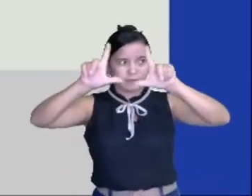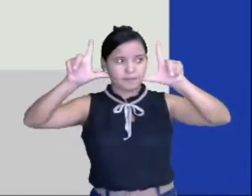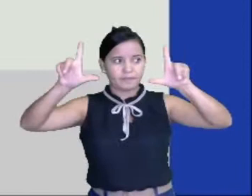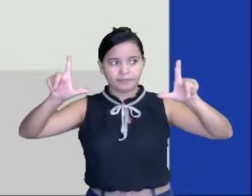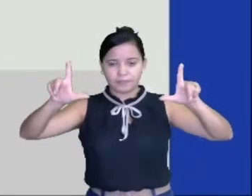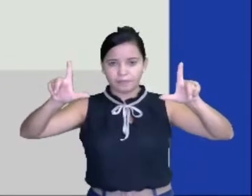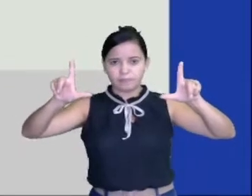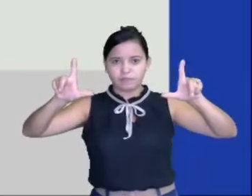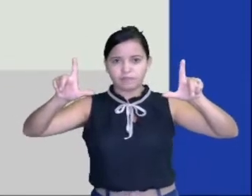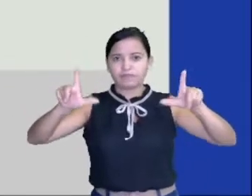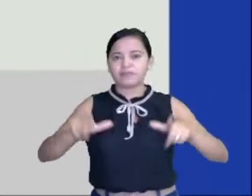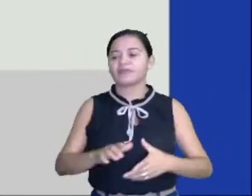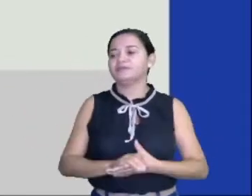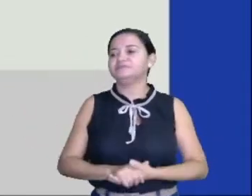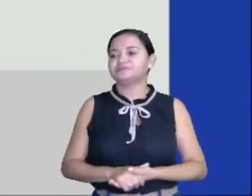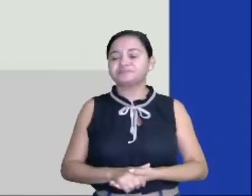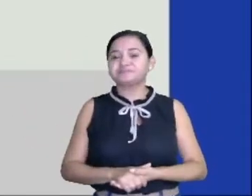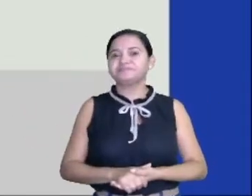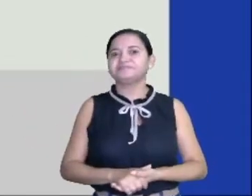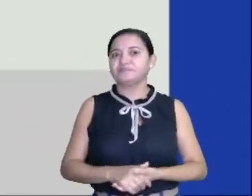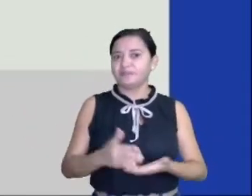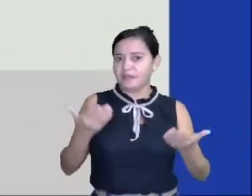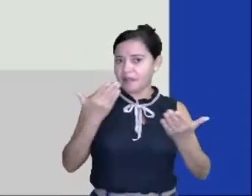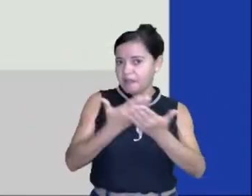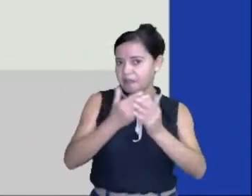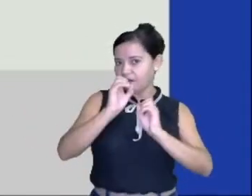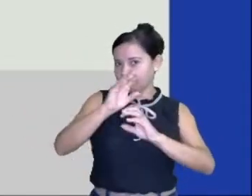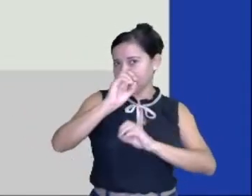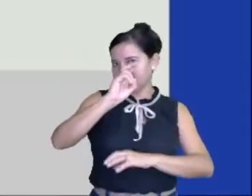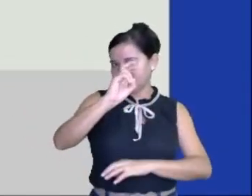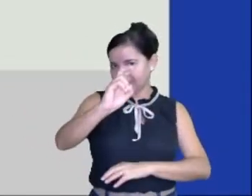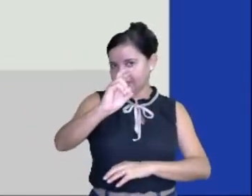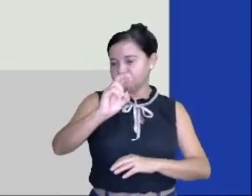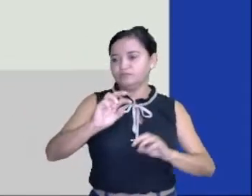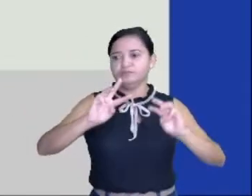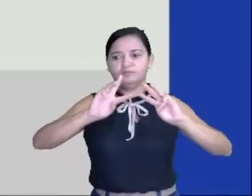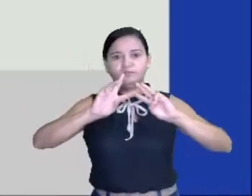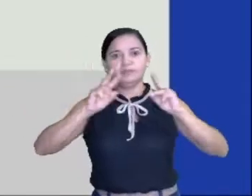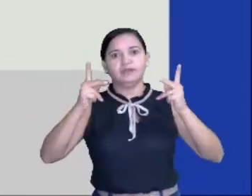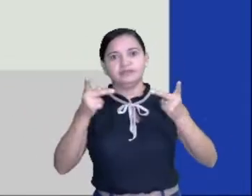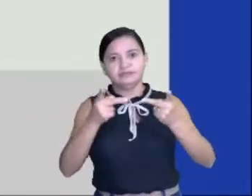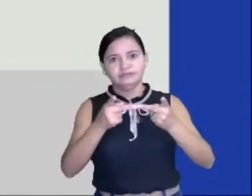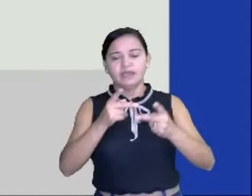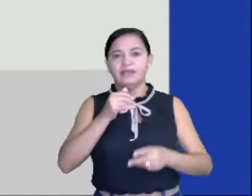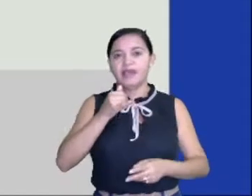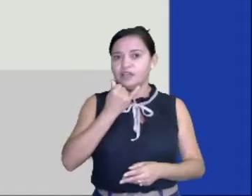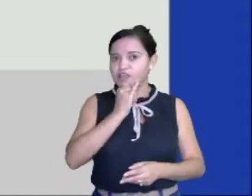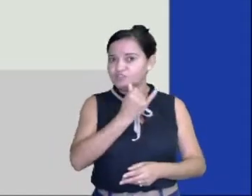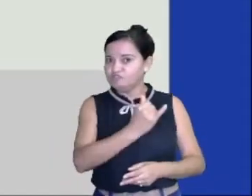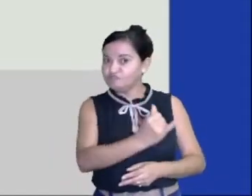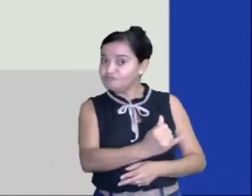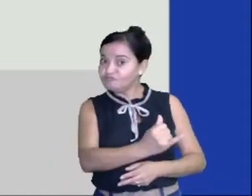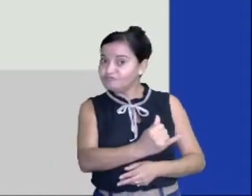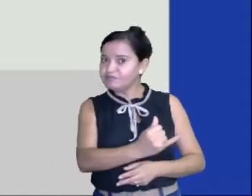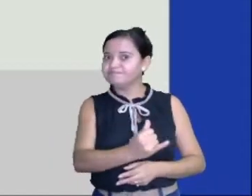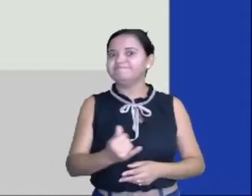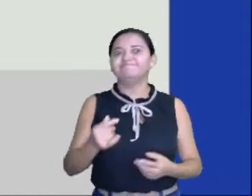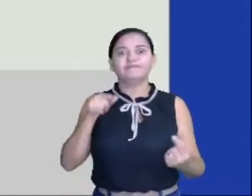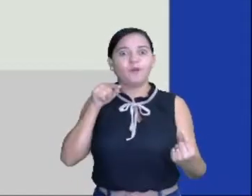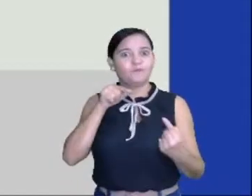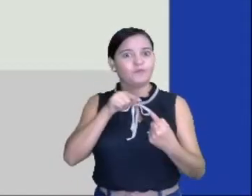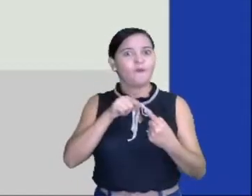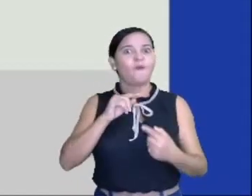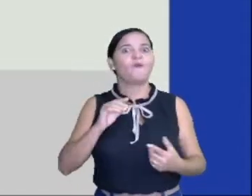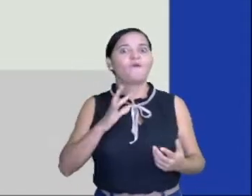imagem. Então, aula 5, tá? O eixo temático seria matéria e energia. O nosso objeto do